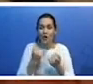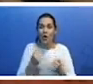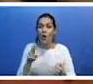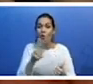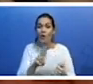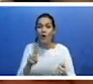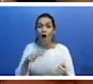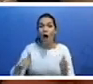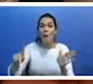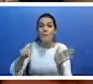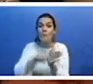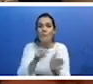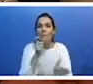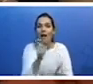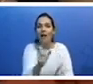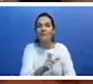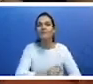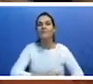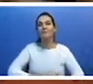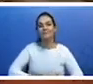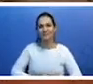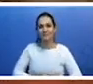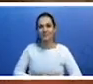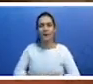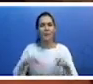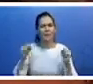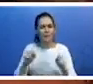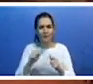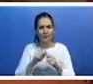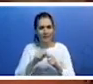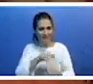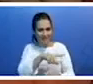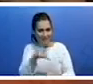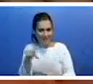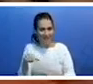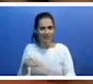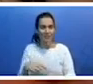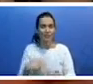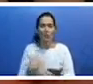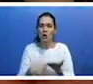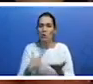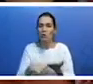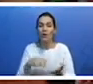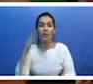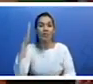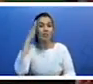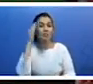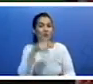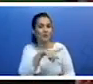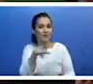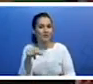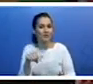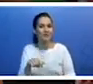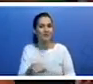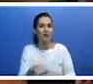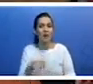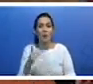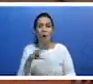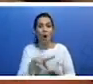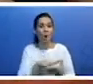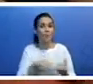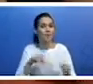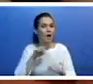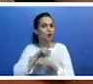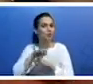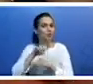as suas próprias palavras. Vocês podem fazer aí de acordo com o entendimento de vocês, não precisa copiar a sugestão nossa, tá